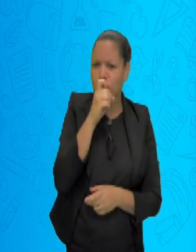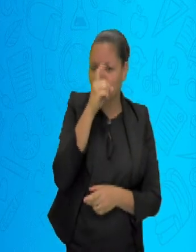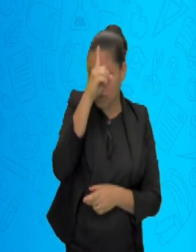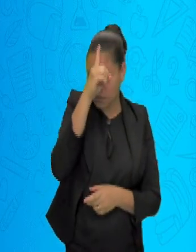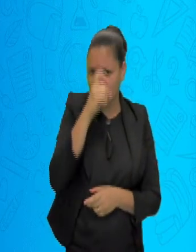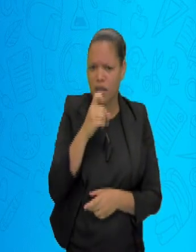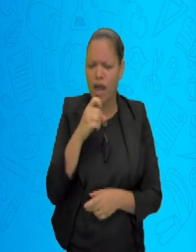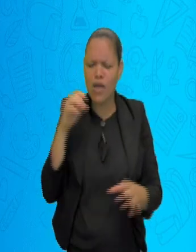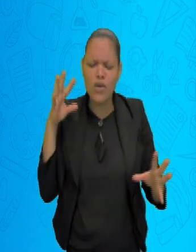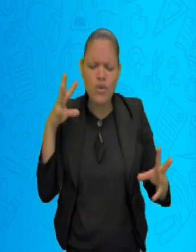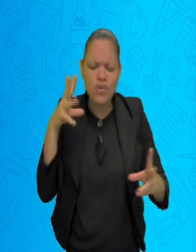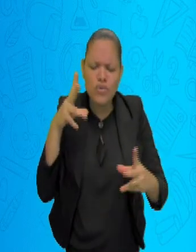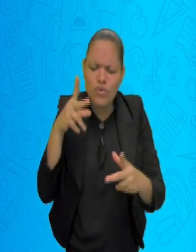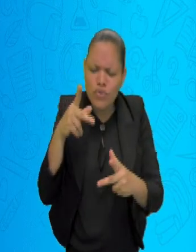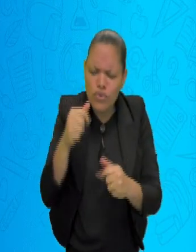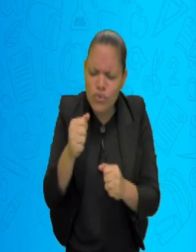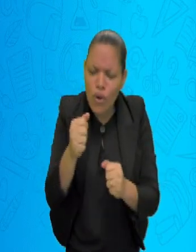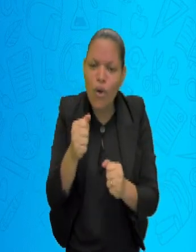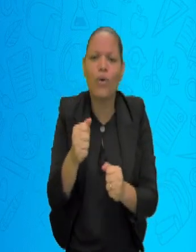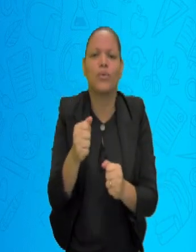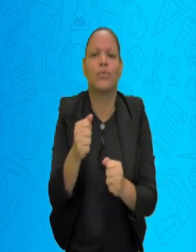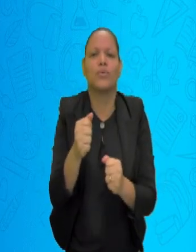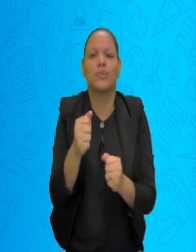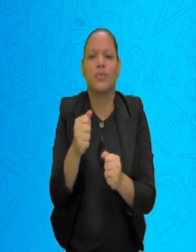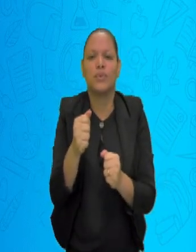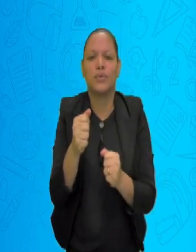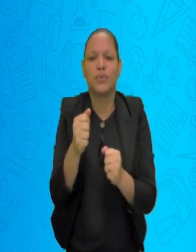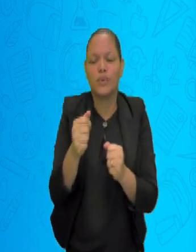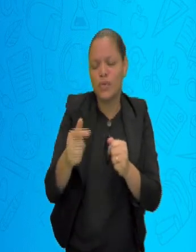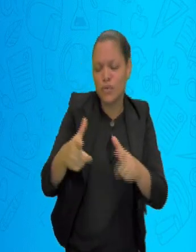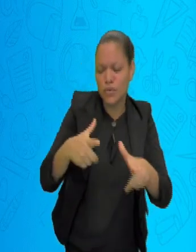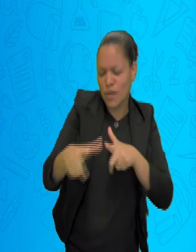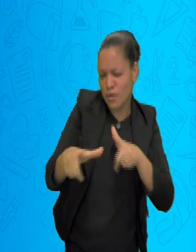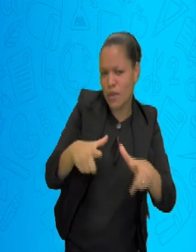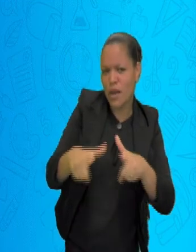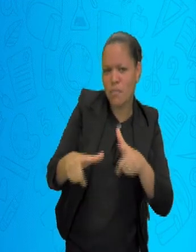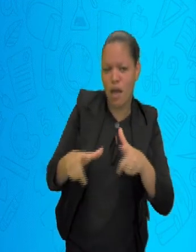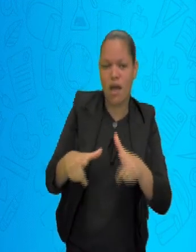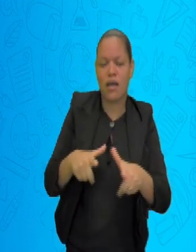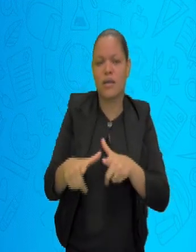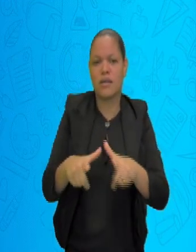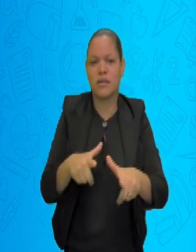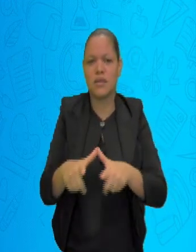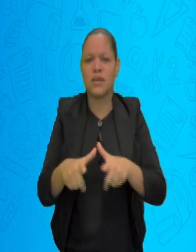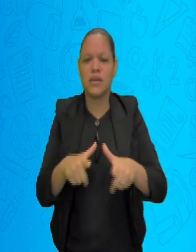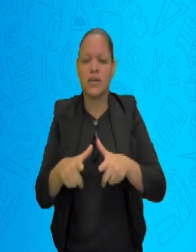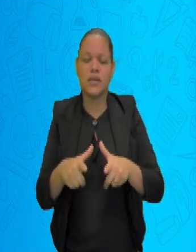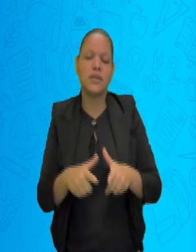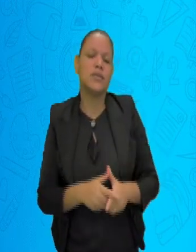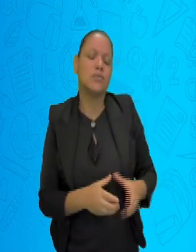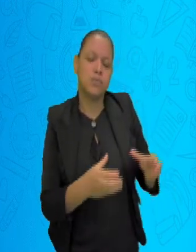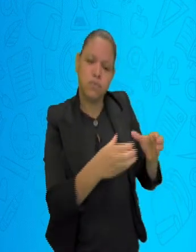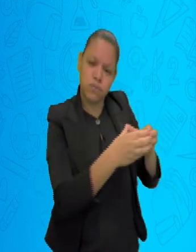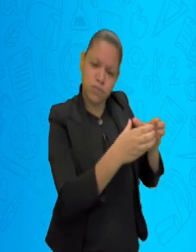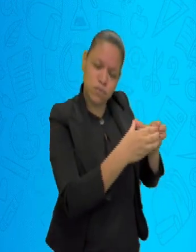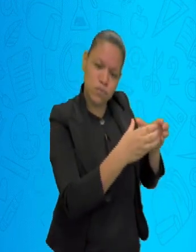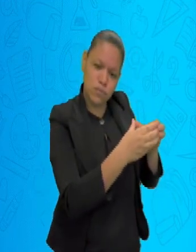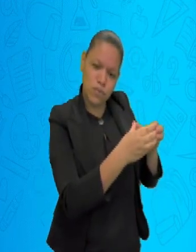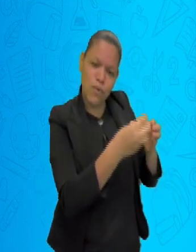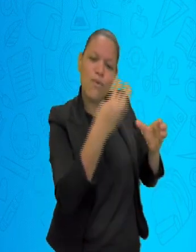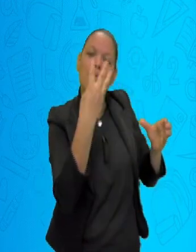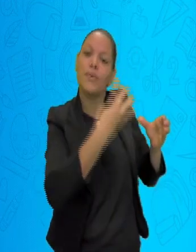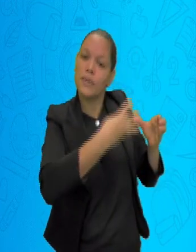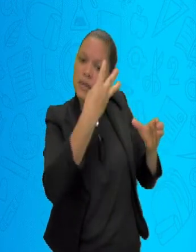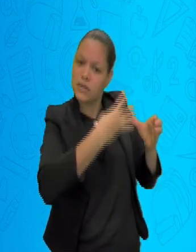E também temos na parte do setor terciário a parte do comércio. Quais que seriam esses setores? Esses tipos